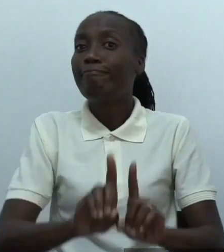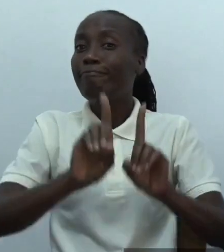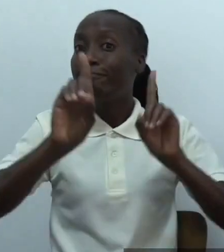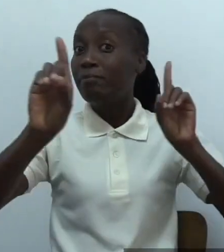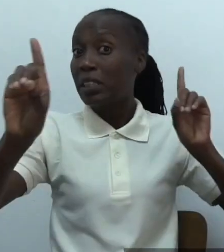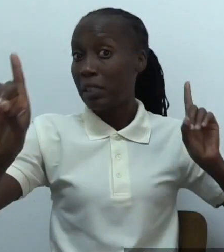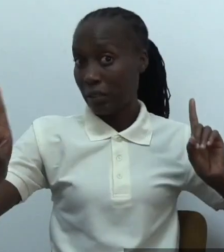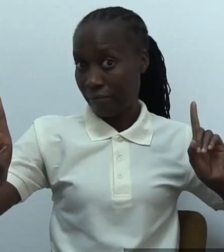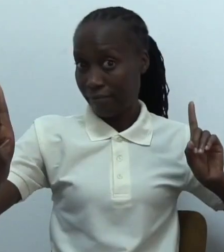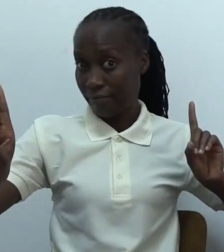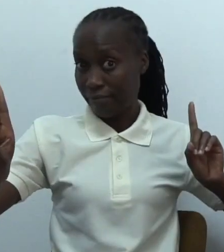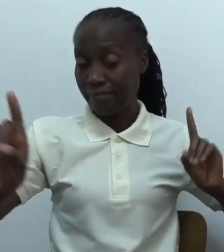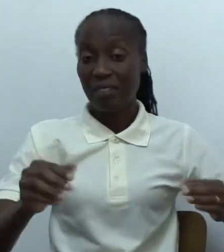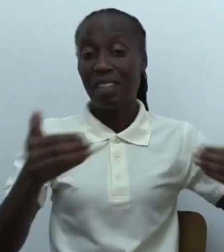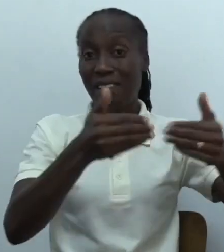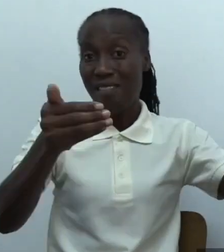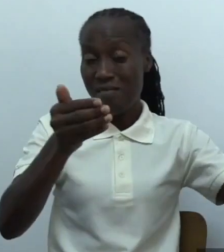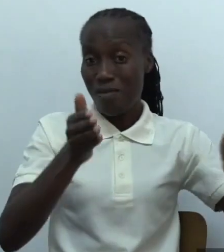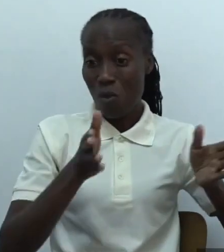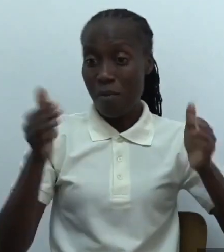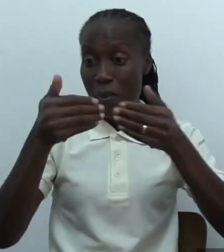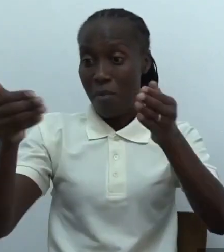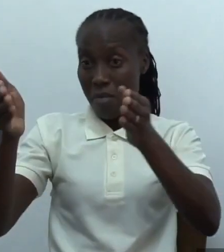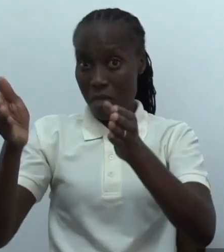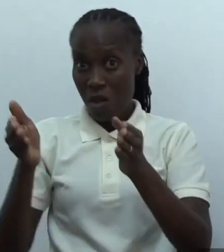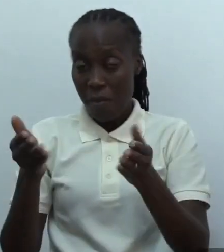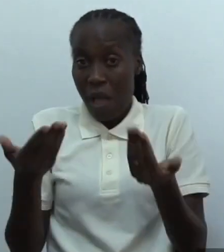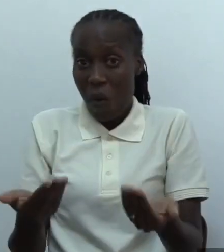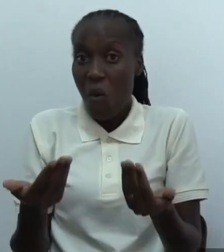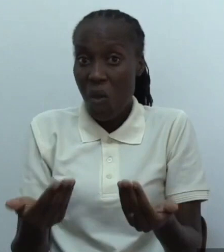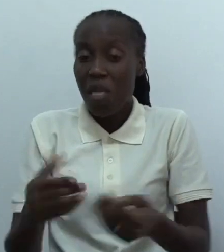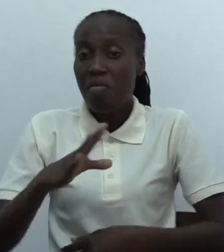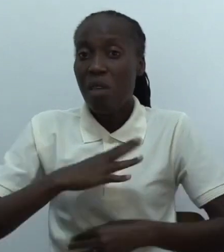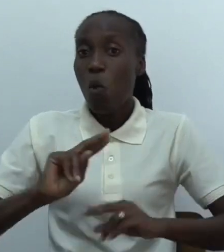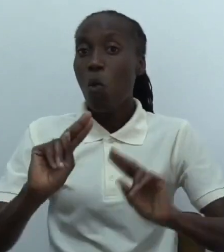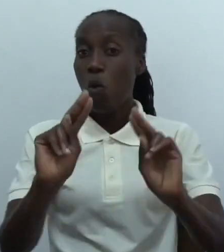um novo formato no âmbito da Covid-19.